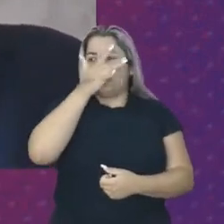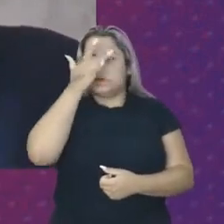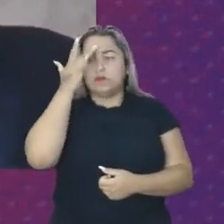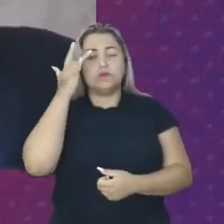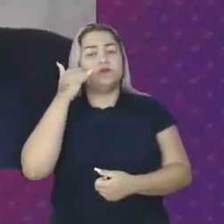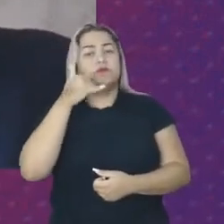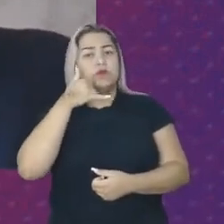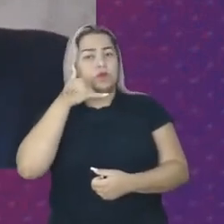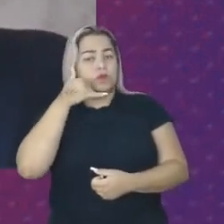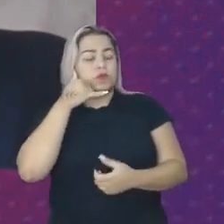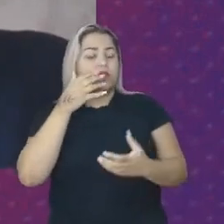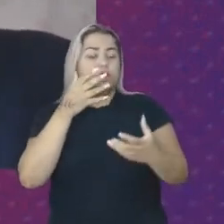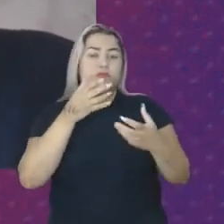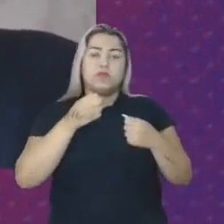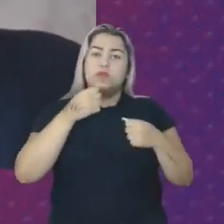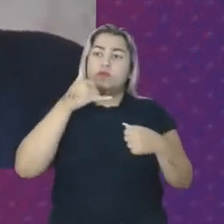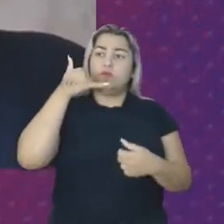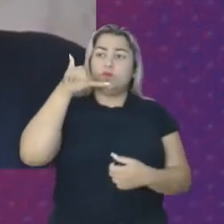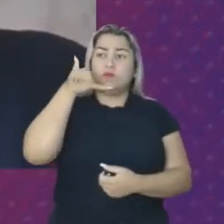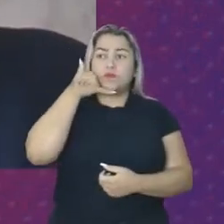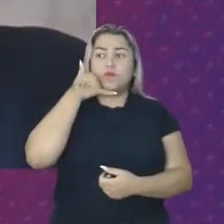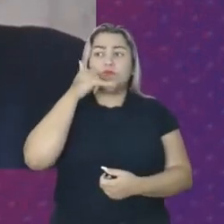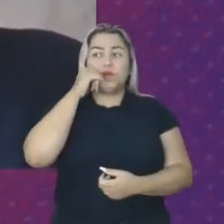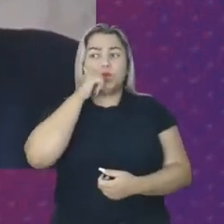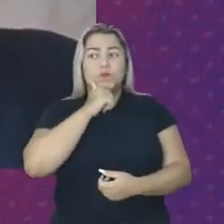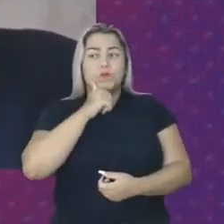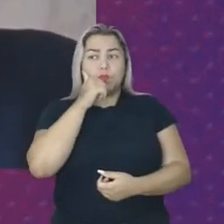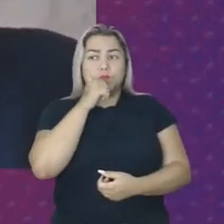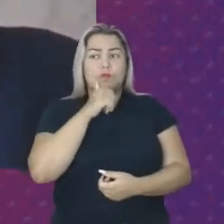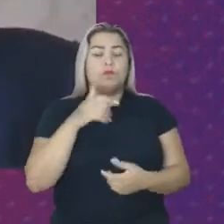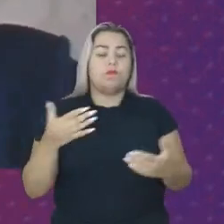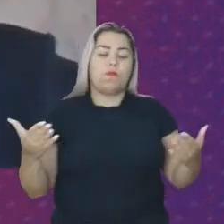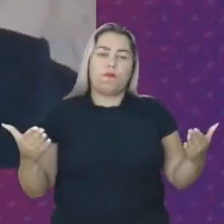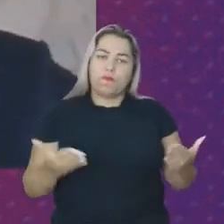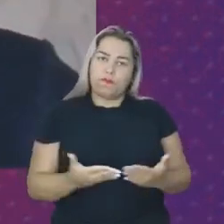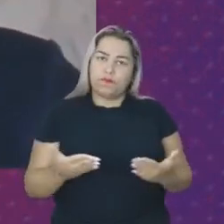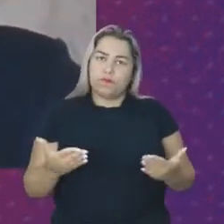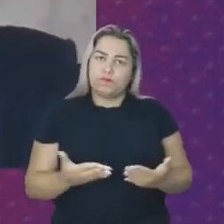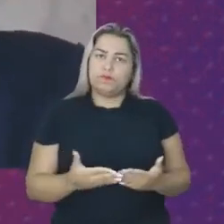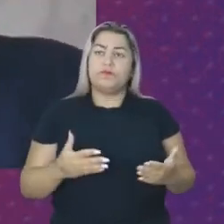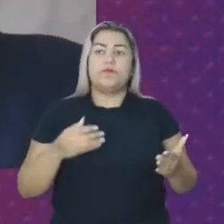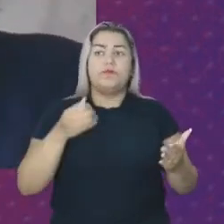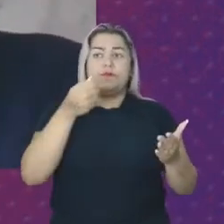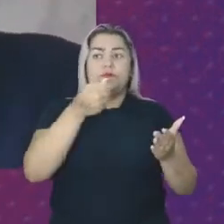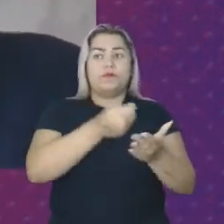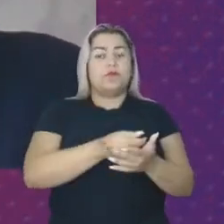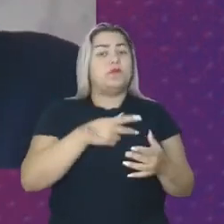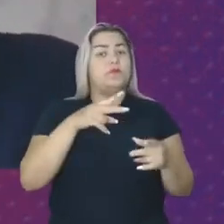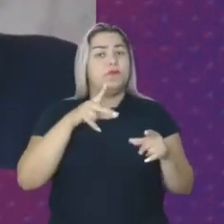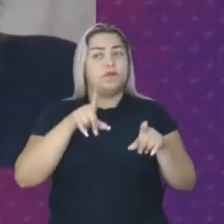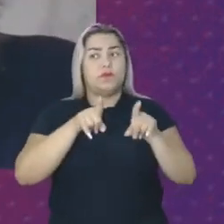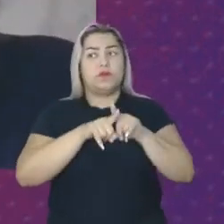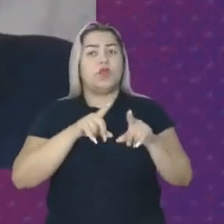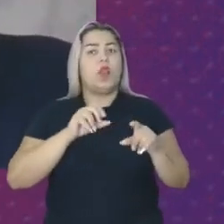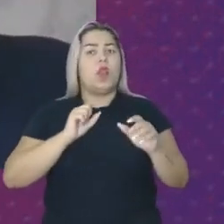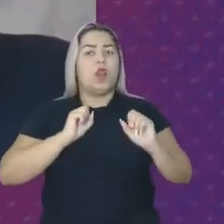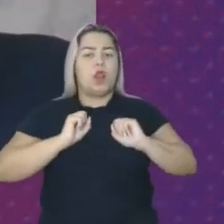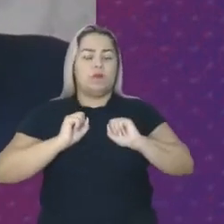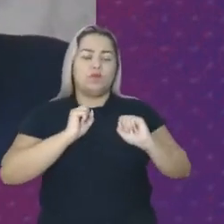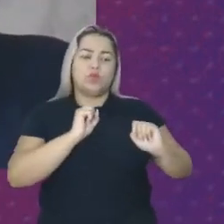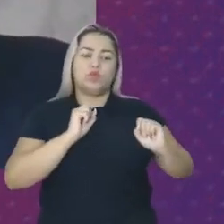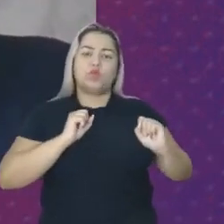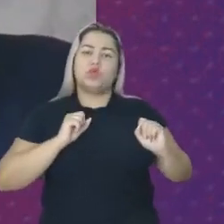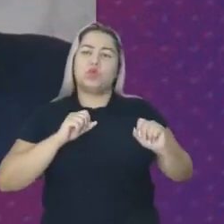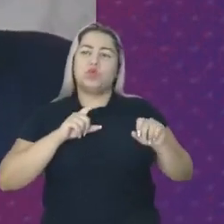violadores que ficam telefonando para as atendentes. Agora, garantimos um mecanismo que elas podem bloquear